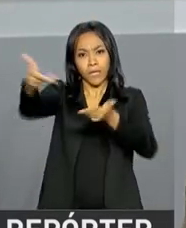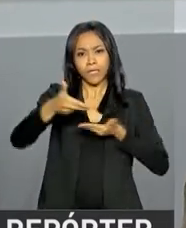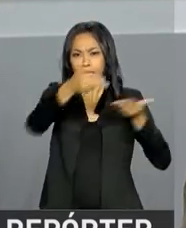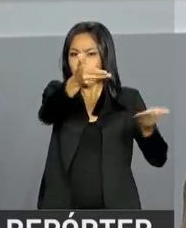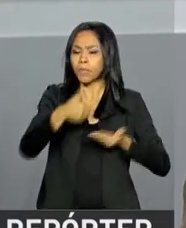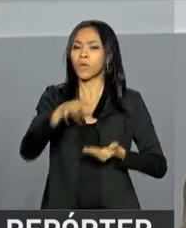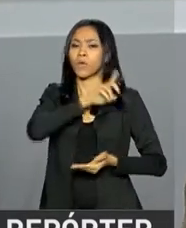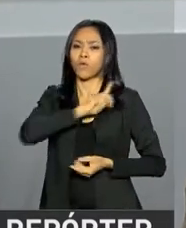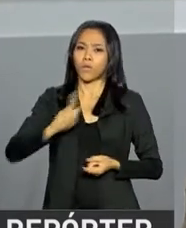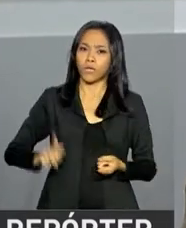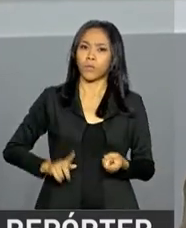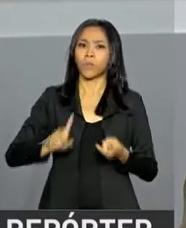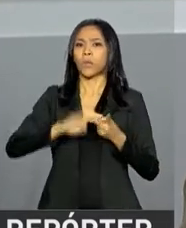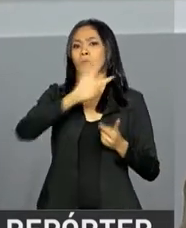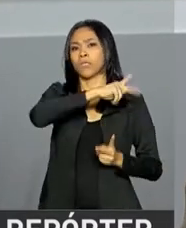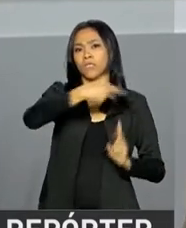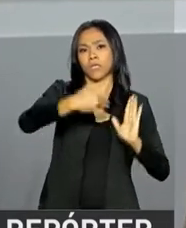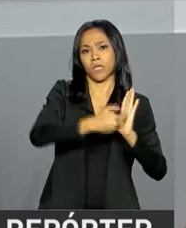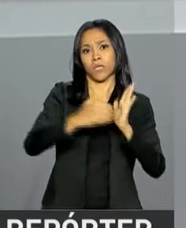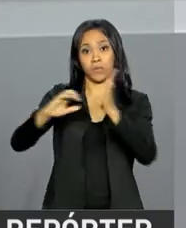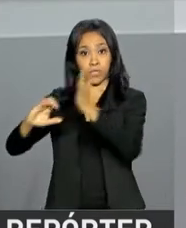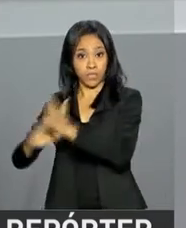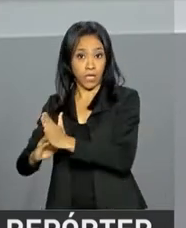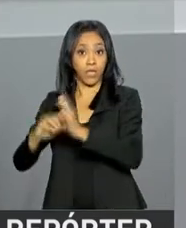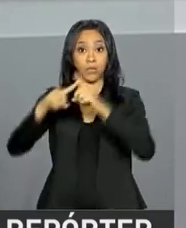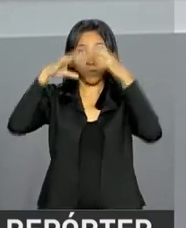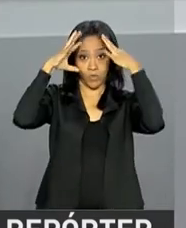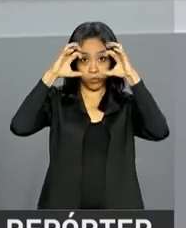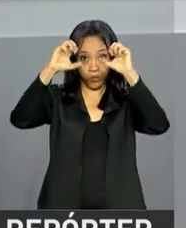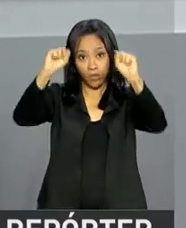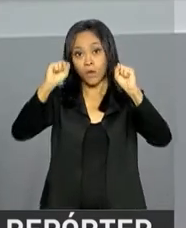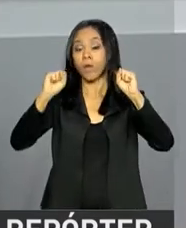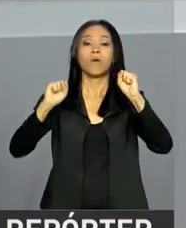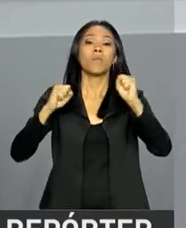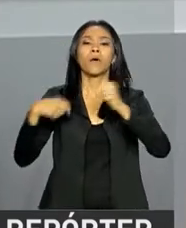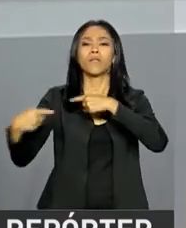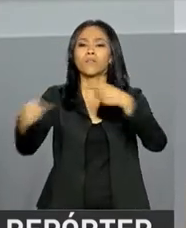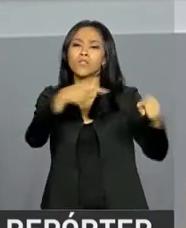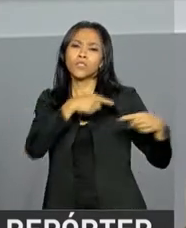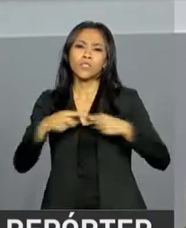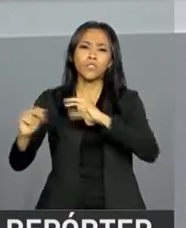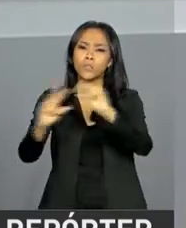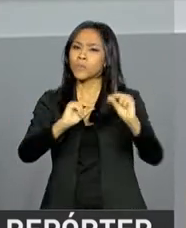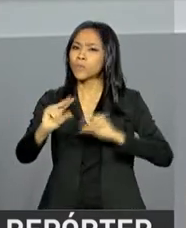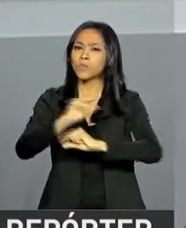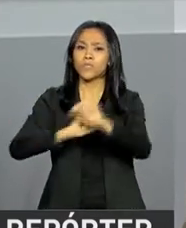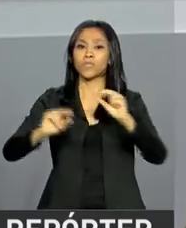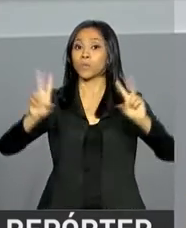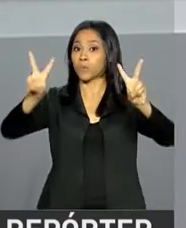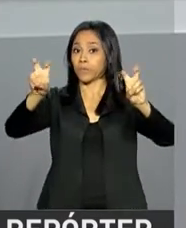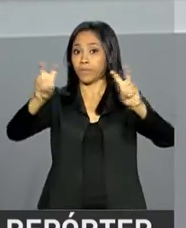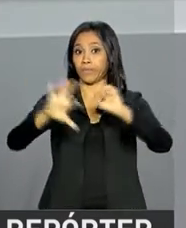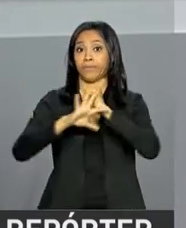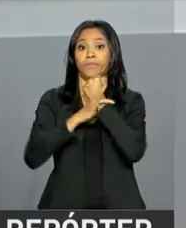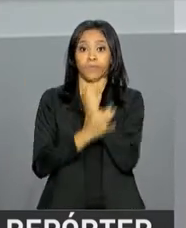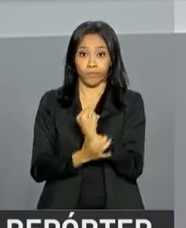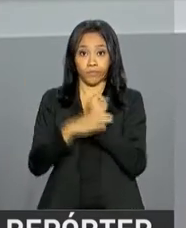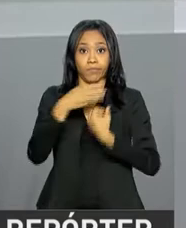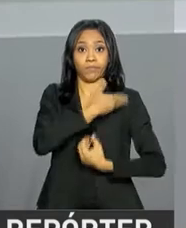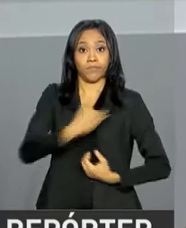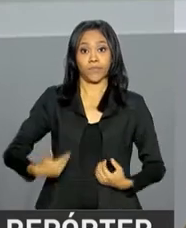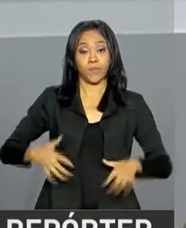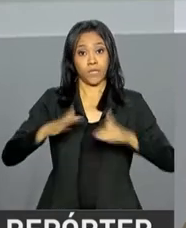dos deputados do senado e do supremo tribunal federal para ações relacionadas à segurança pública na abertura o presidente